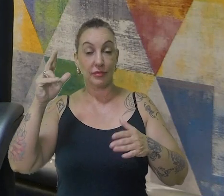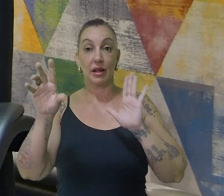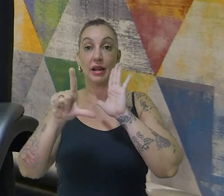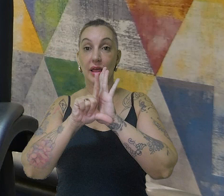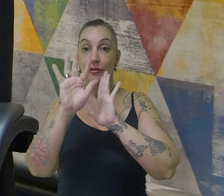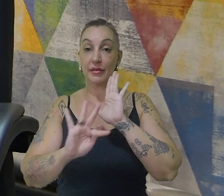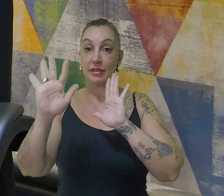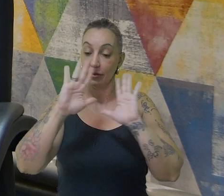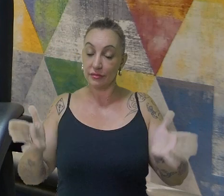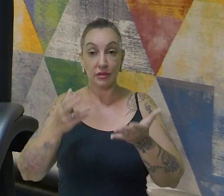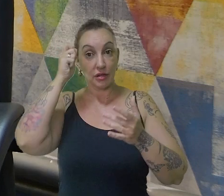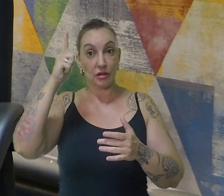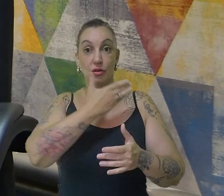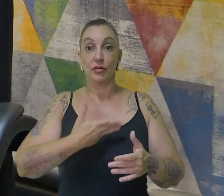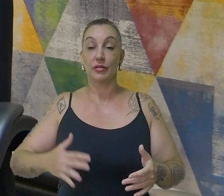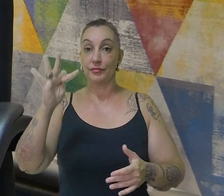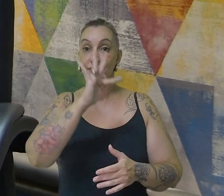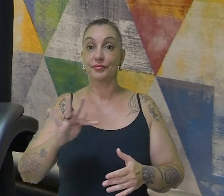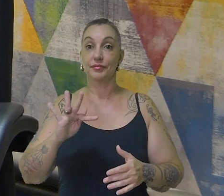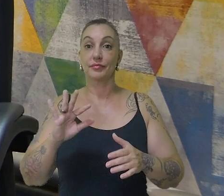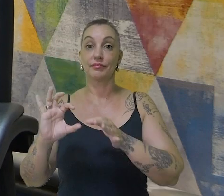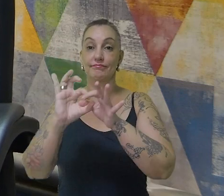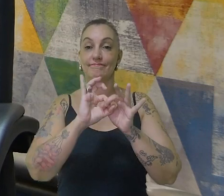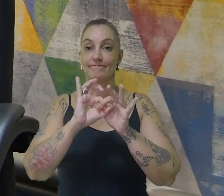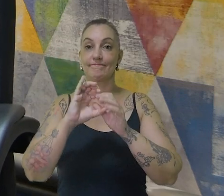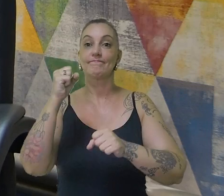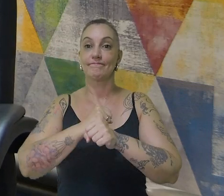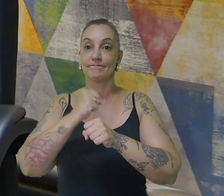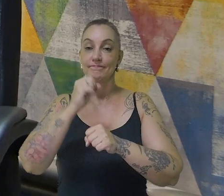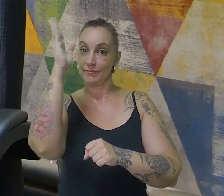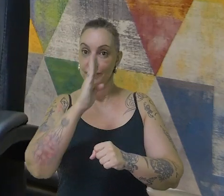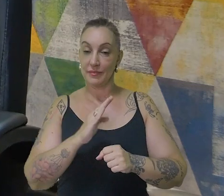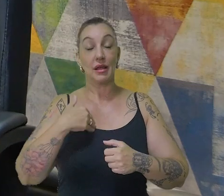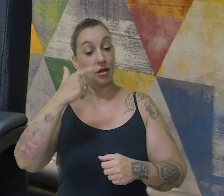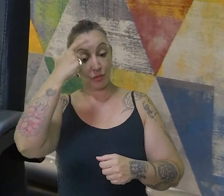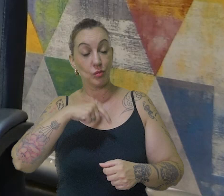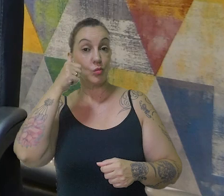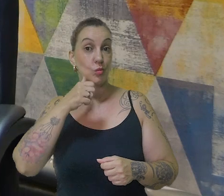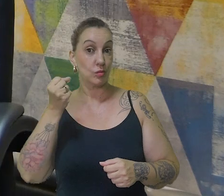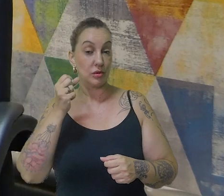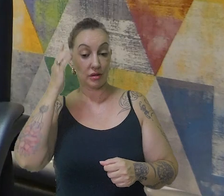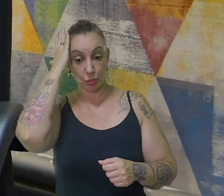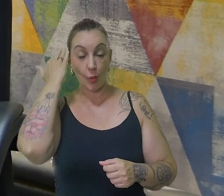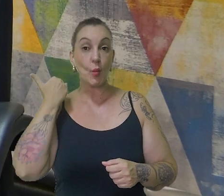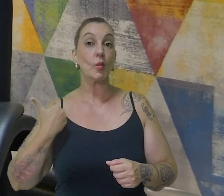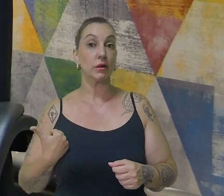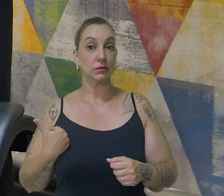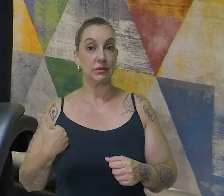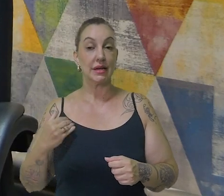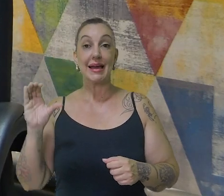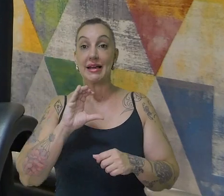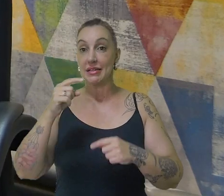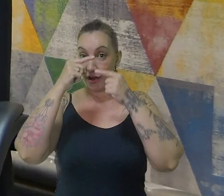federal de incentivo à cultura do governo federal Brasil união e reconstrução Eu sou uma mulher branca tenho cabelo liso Comprido